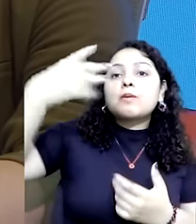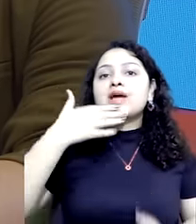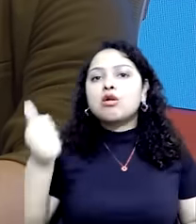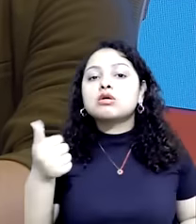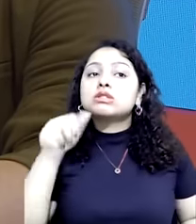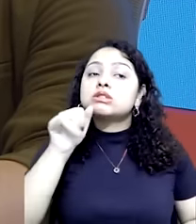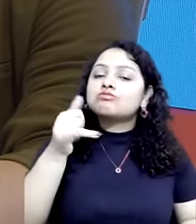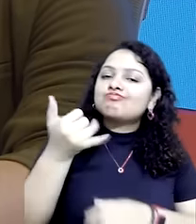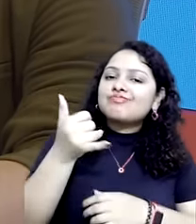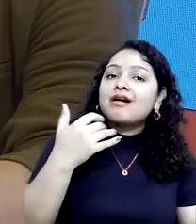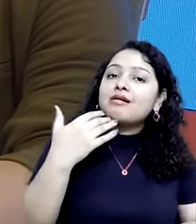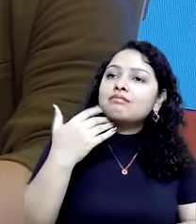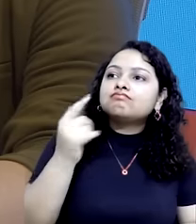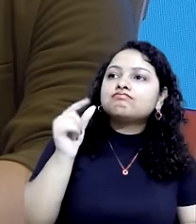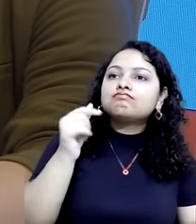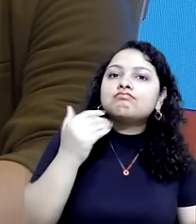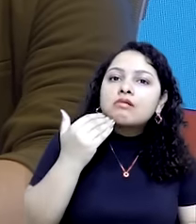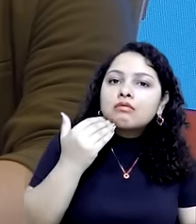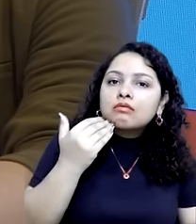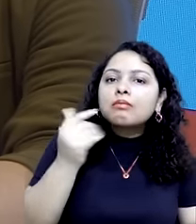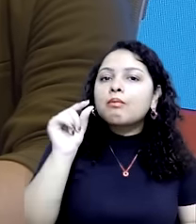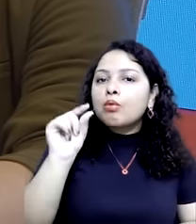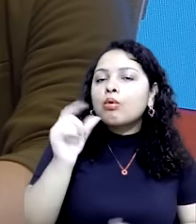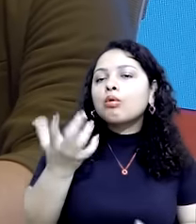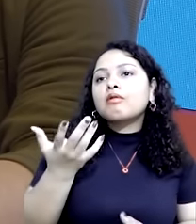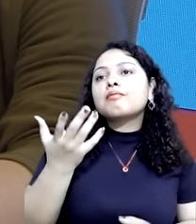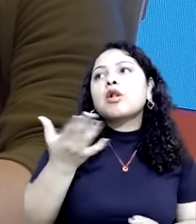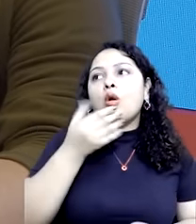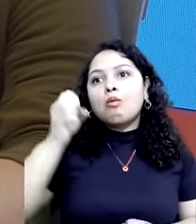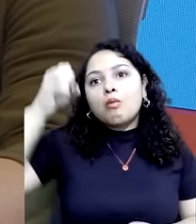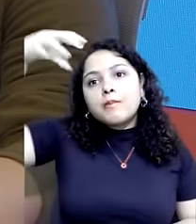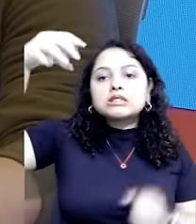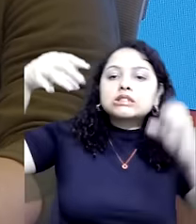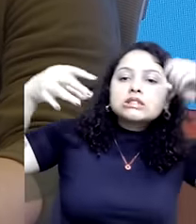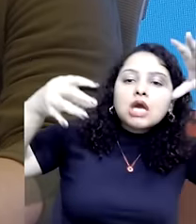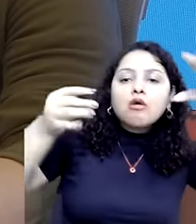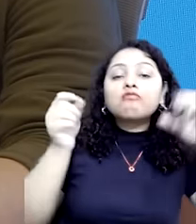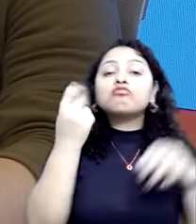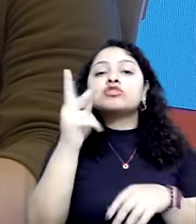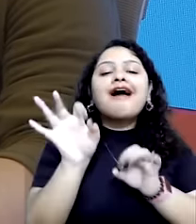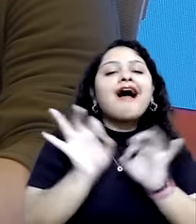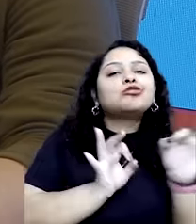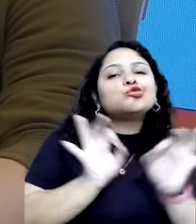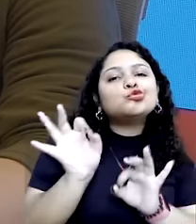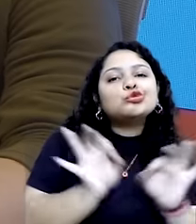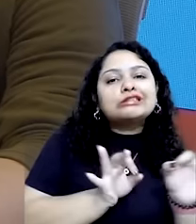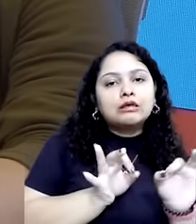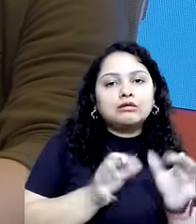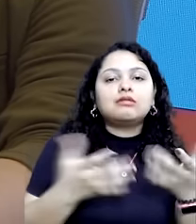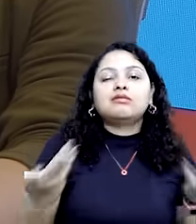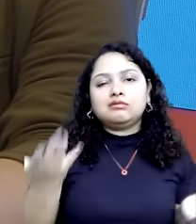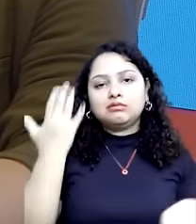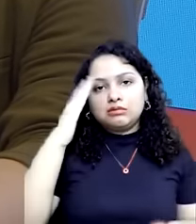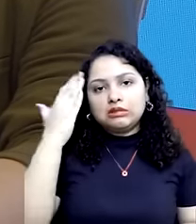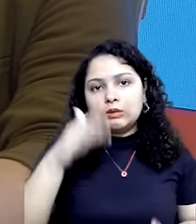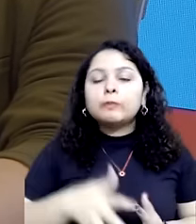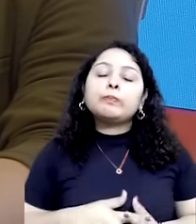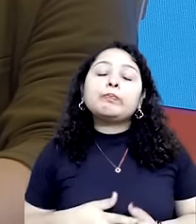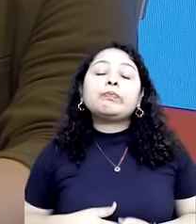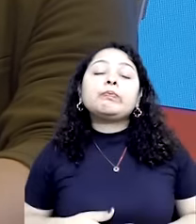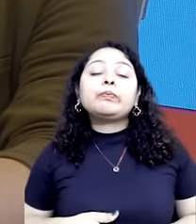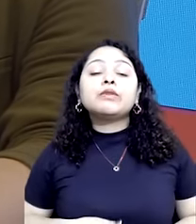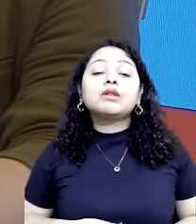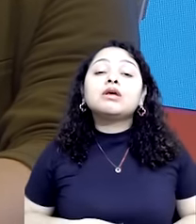seu celular não é tão bom tão nítido Então você vai fazendo essa essa jogada e a questão né da